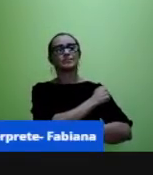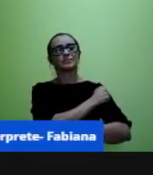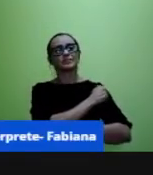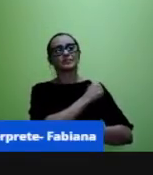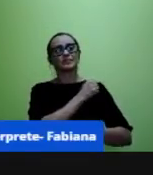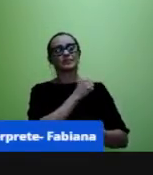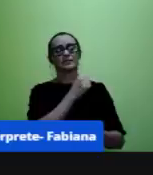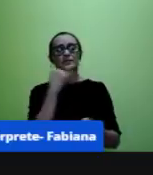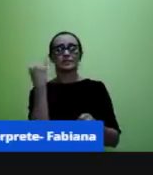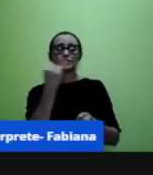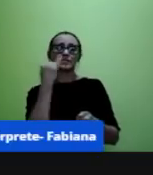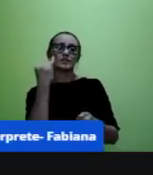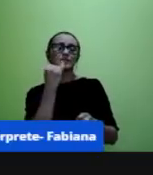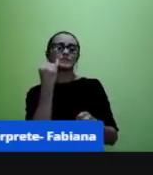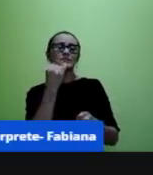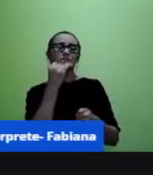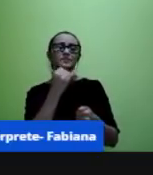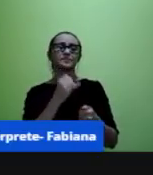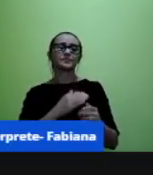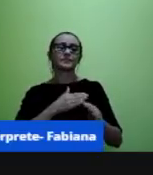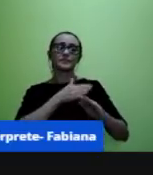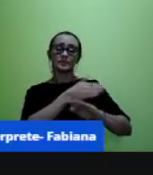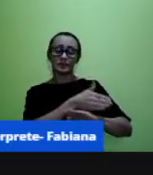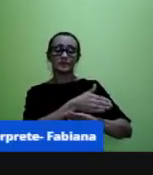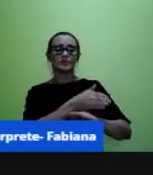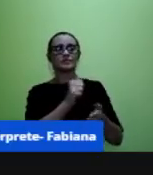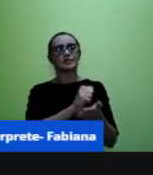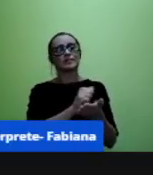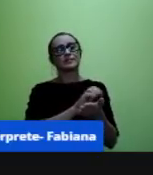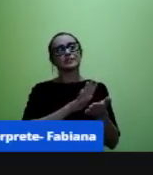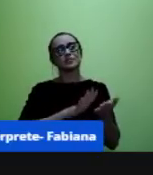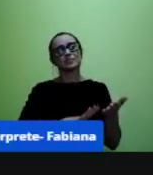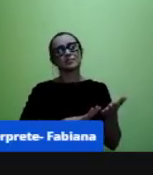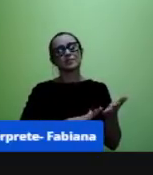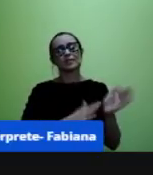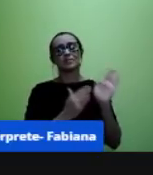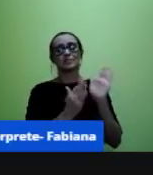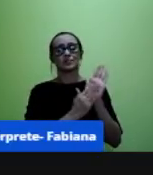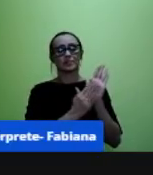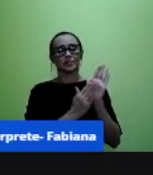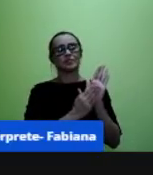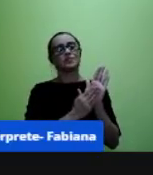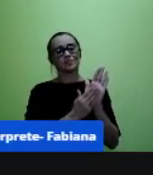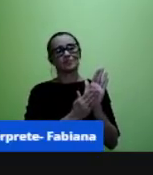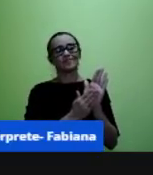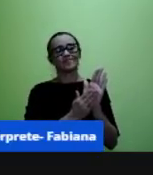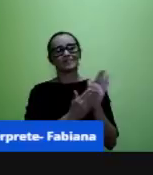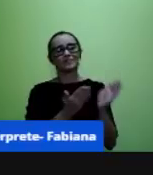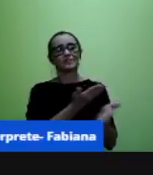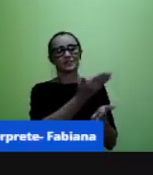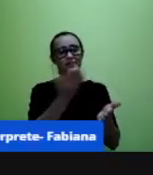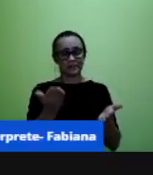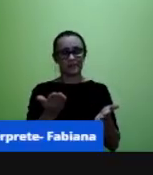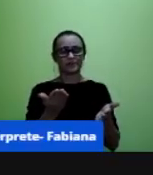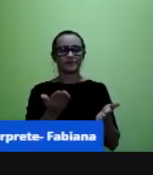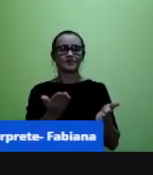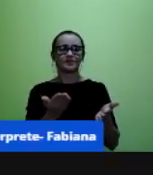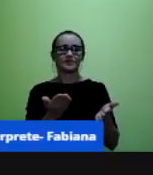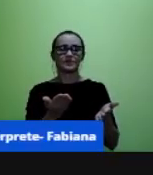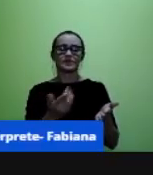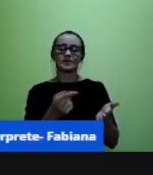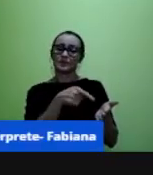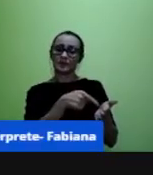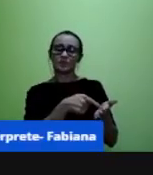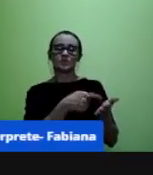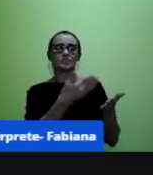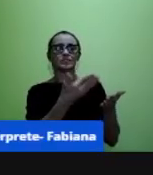acesso, né? As atividades que vocês estão propondo, né? Então, tanto no caderno,